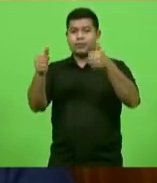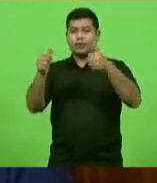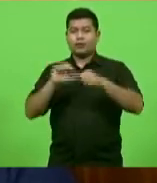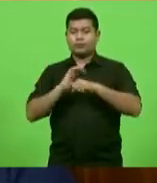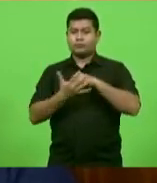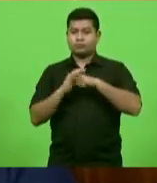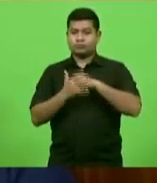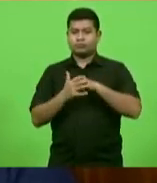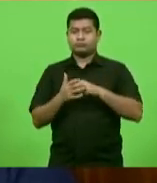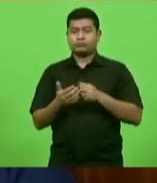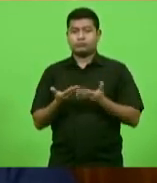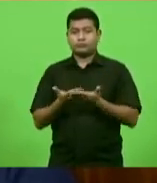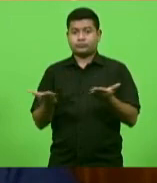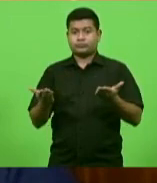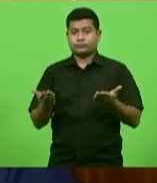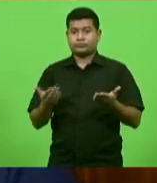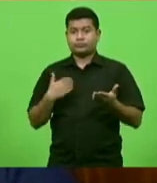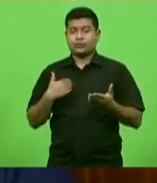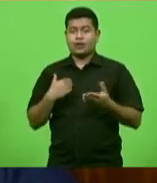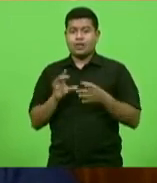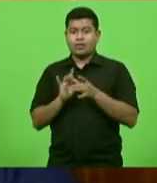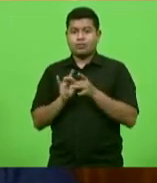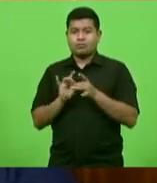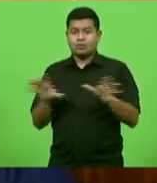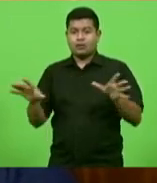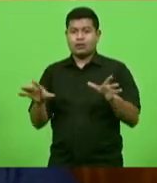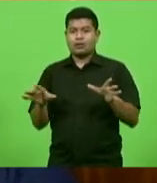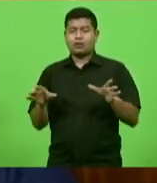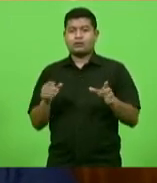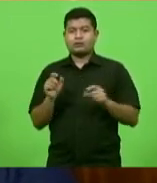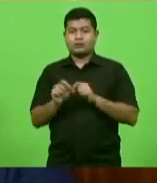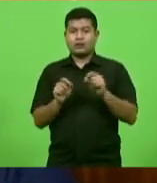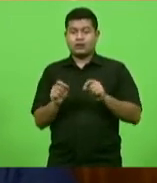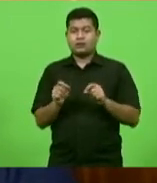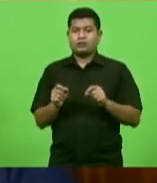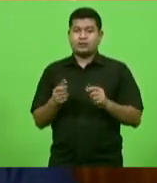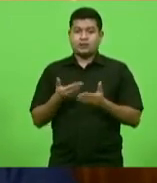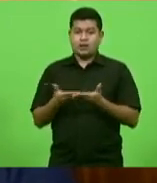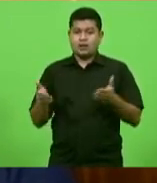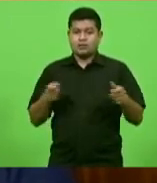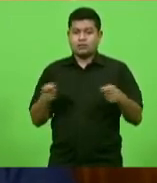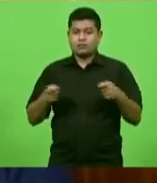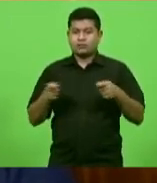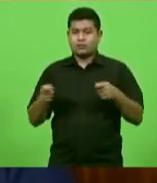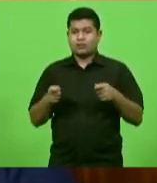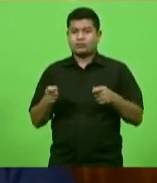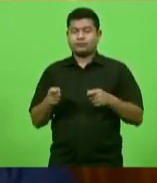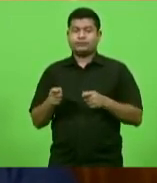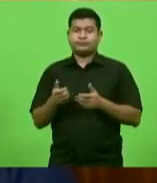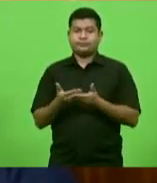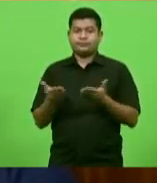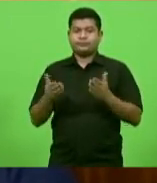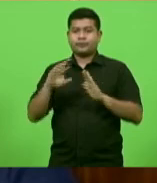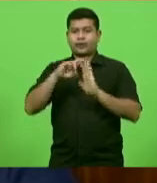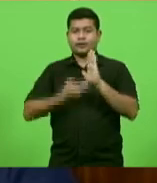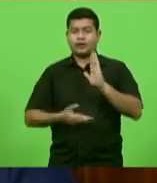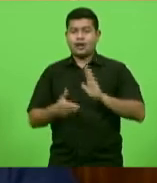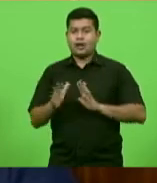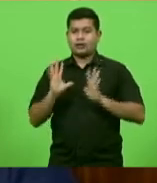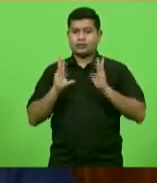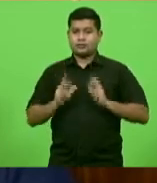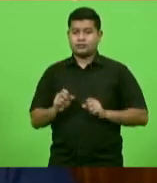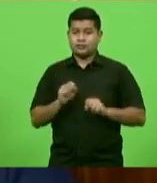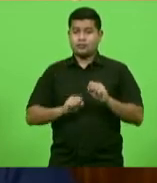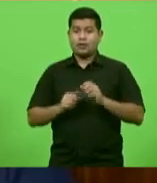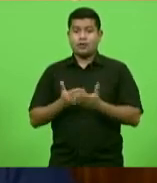Covid-19, que culminou com o afrouxamento das medidas sanitárias no final de 2020, mas que no início